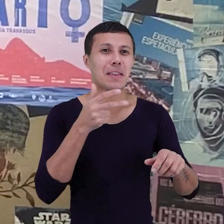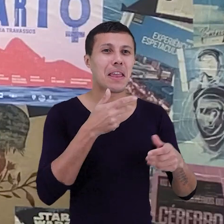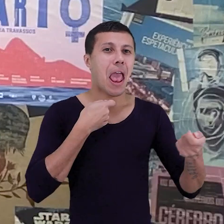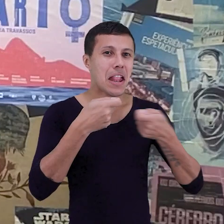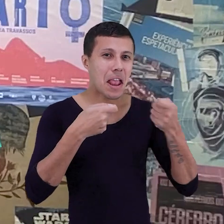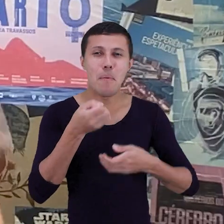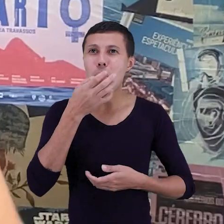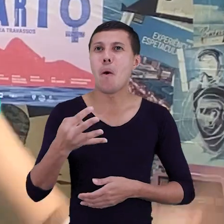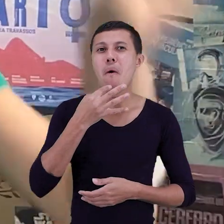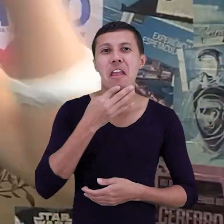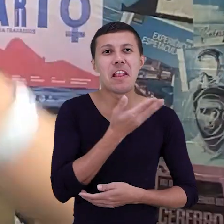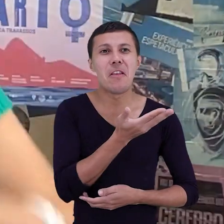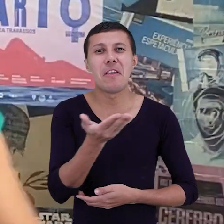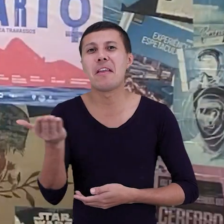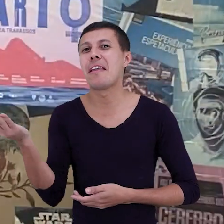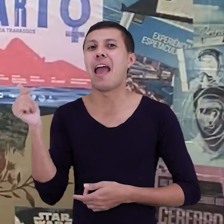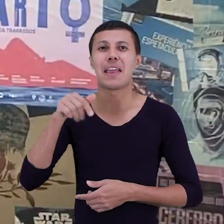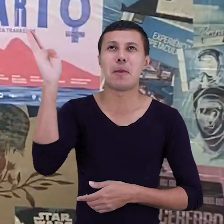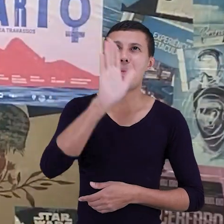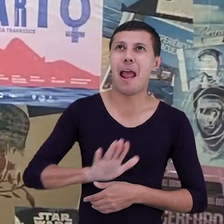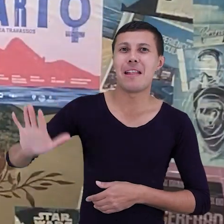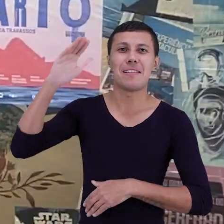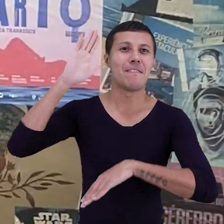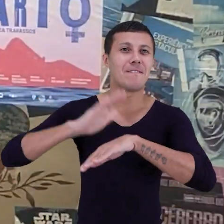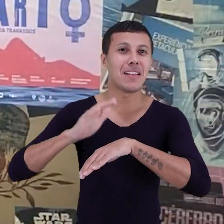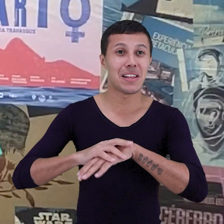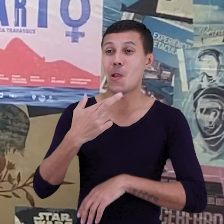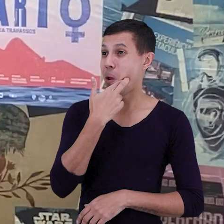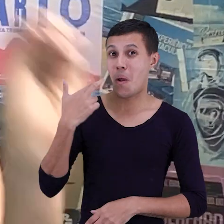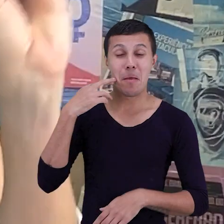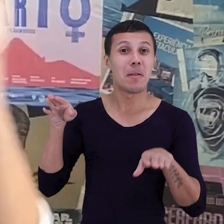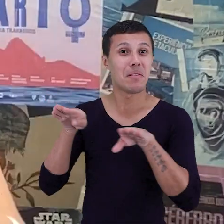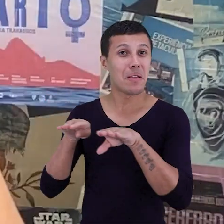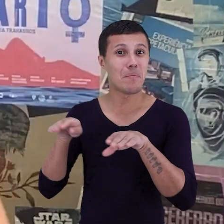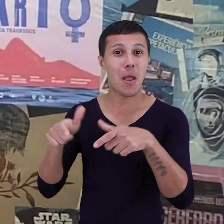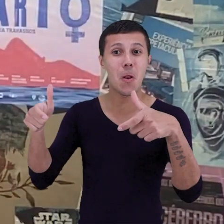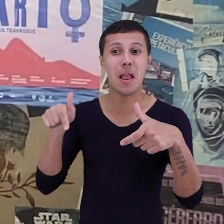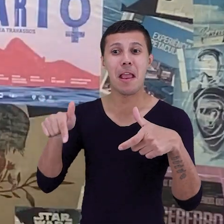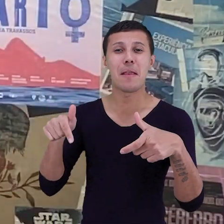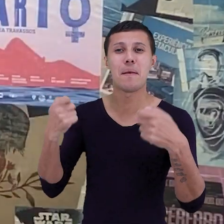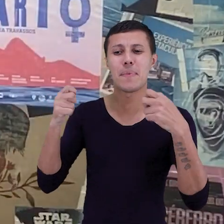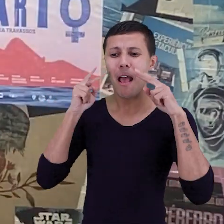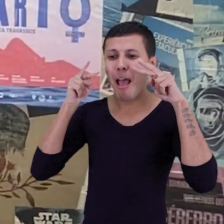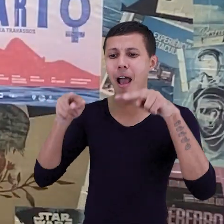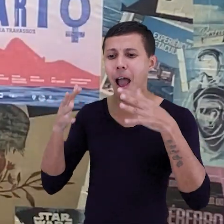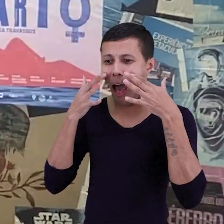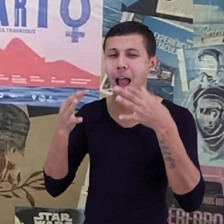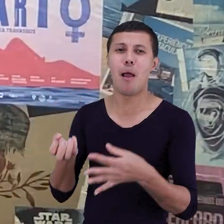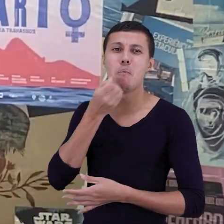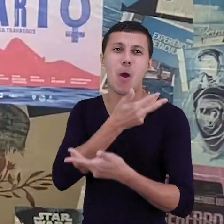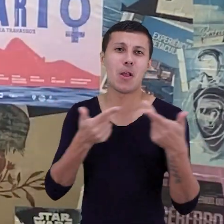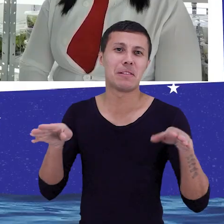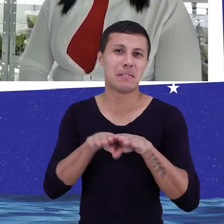legal a gente poder conhecer o que está sendo feito Brasil afora. E Roraima é um lugar que a gente precisa olhar com mais atenção para as coisas